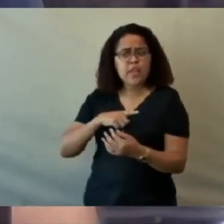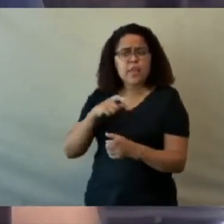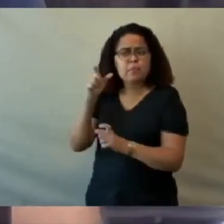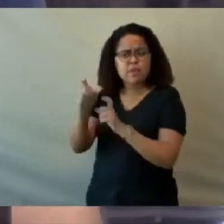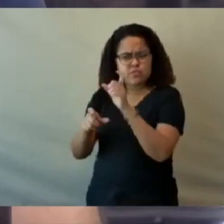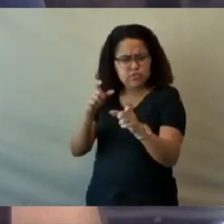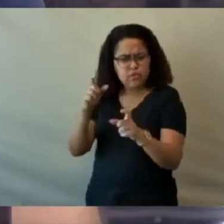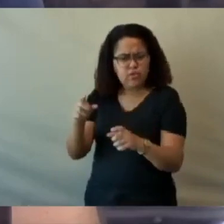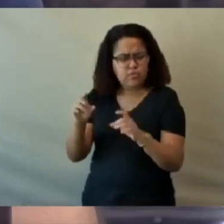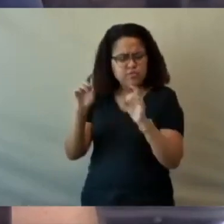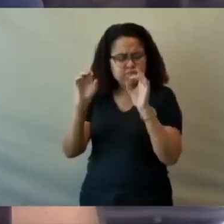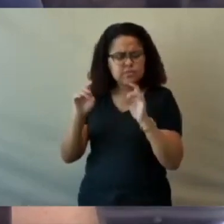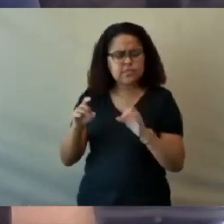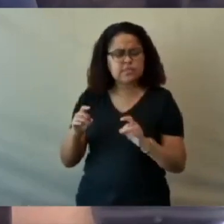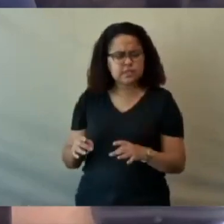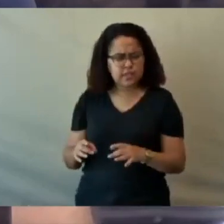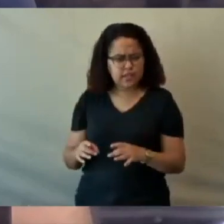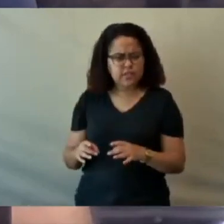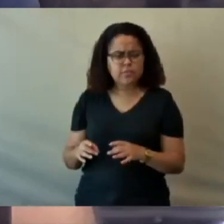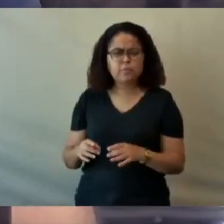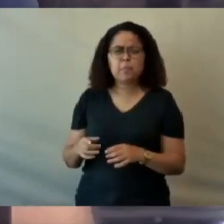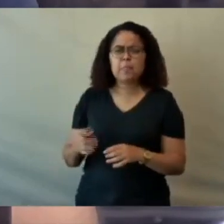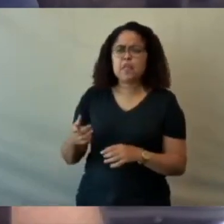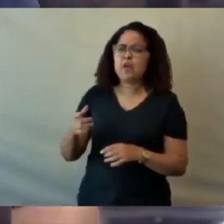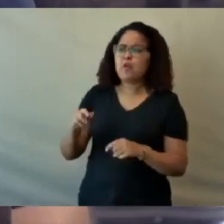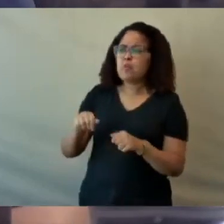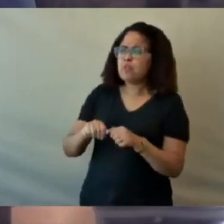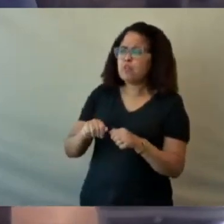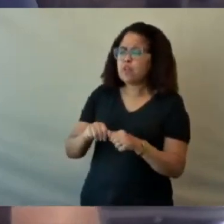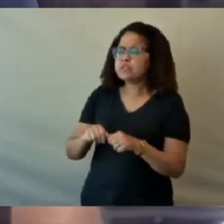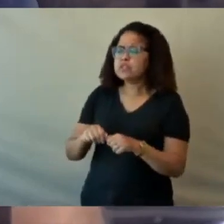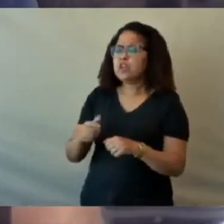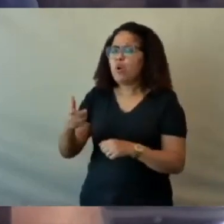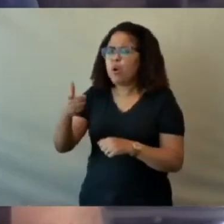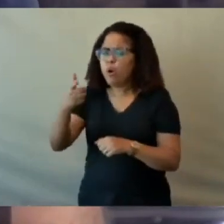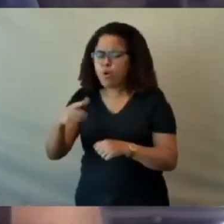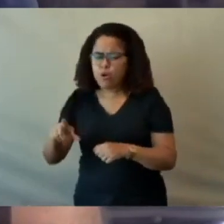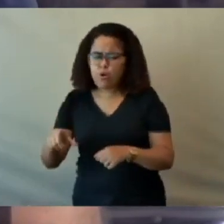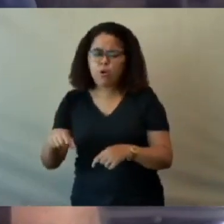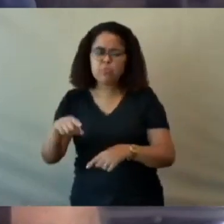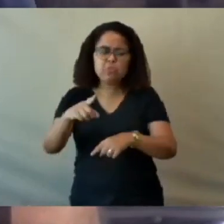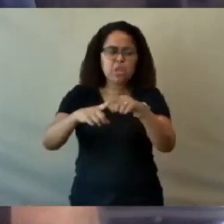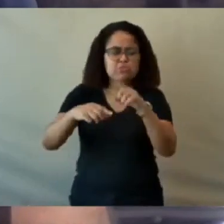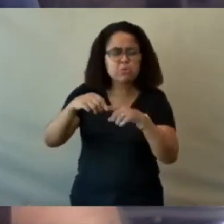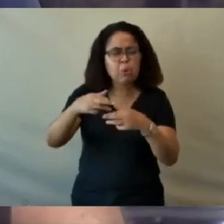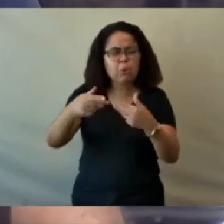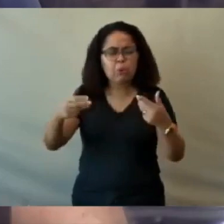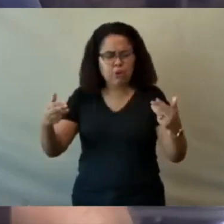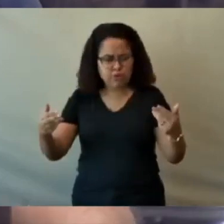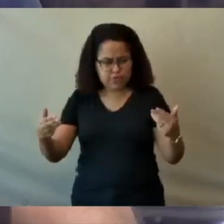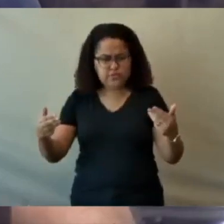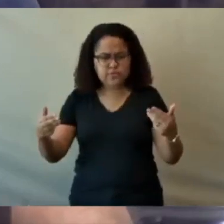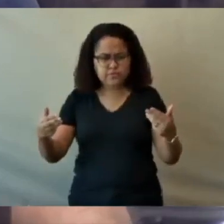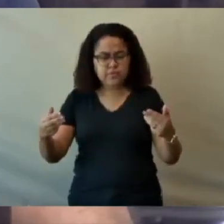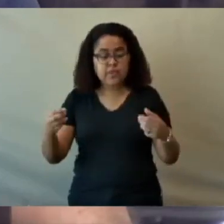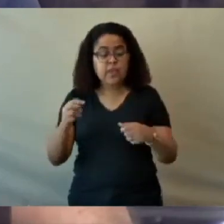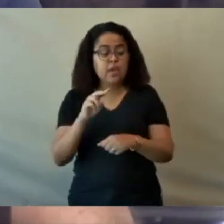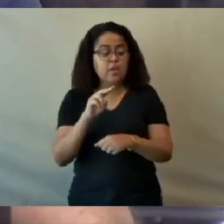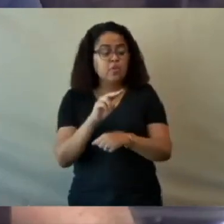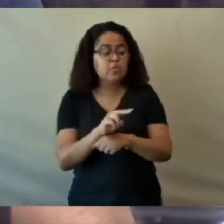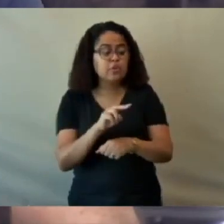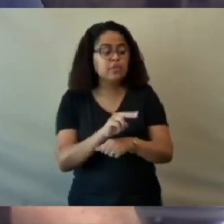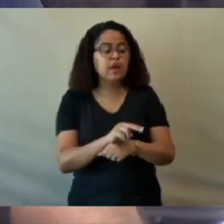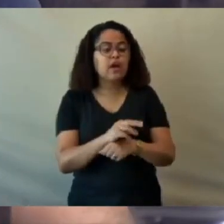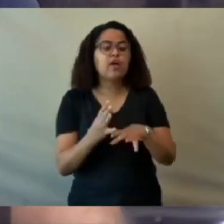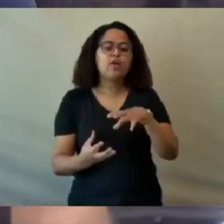fazer outras atividades, ter outras atividades sem ser aquela que é olhar o idoso, que acaba comprometendo a